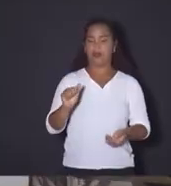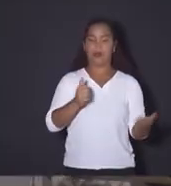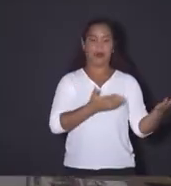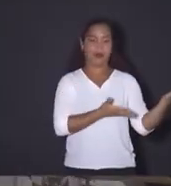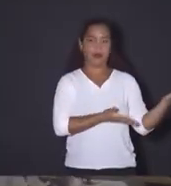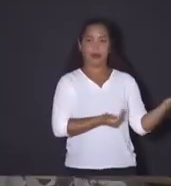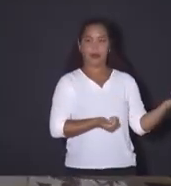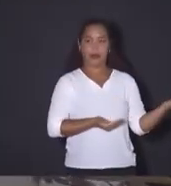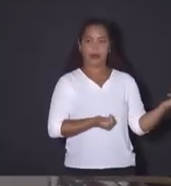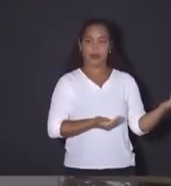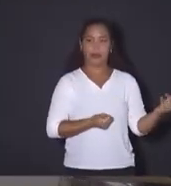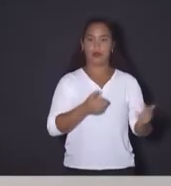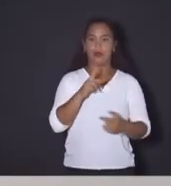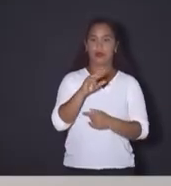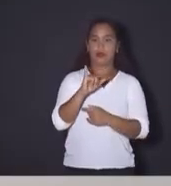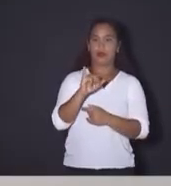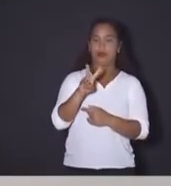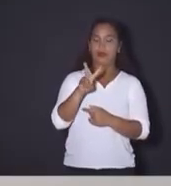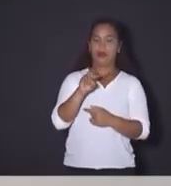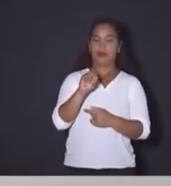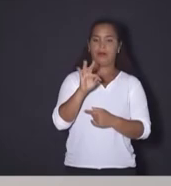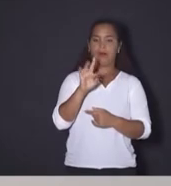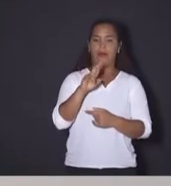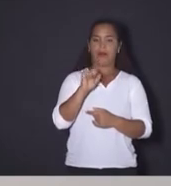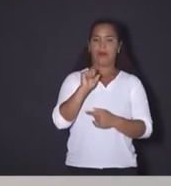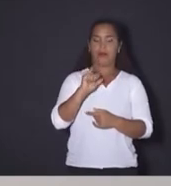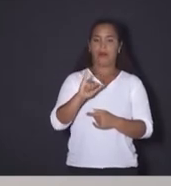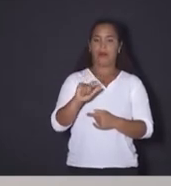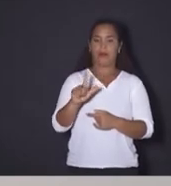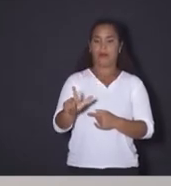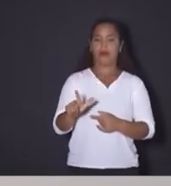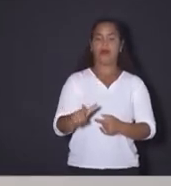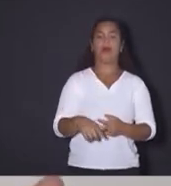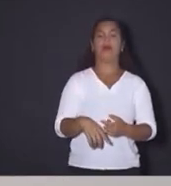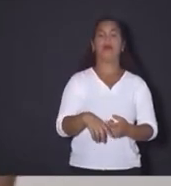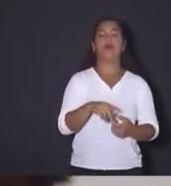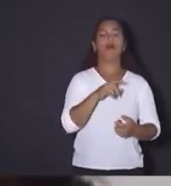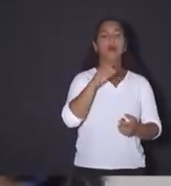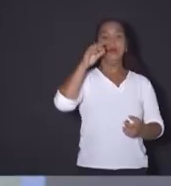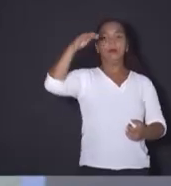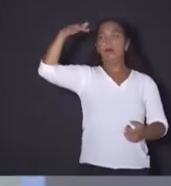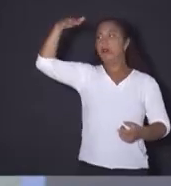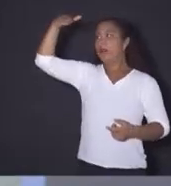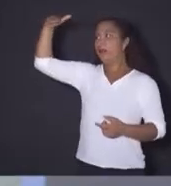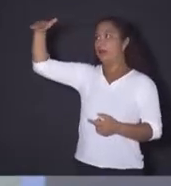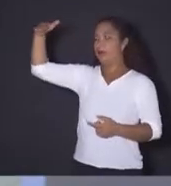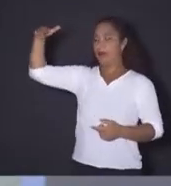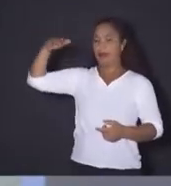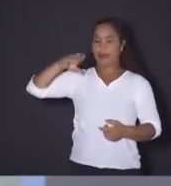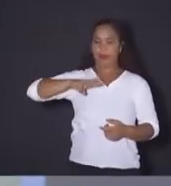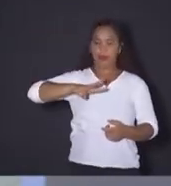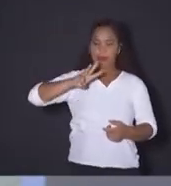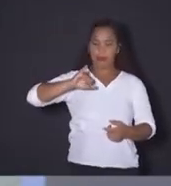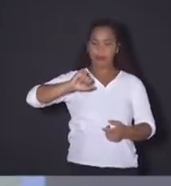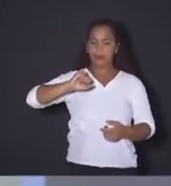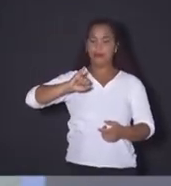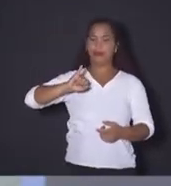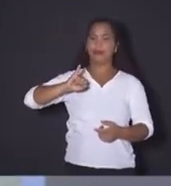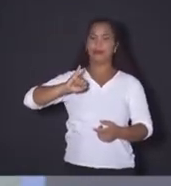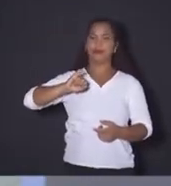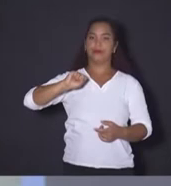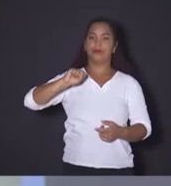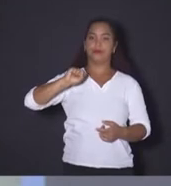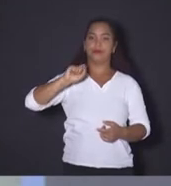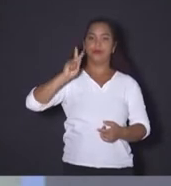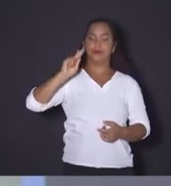de rivotril o pai toma uma dose de whisky o pequenininho vai fazer uso de outros